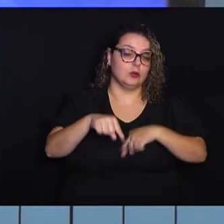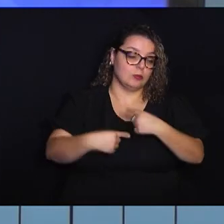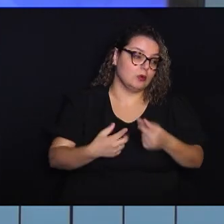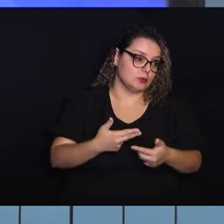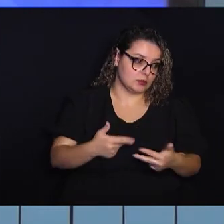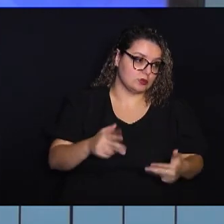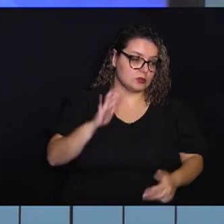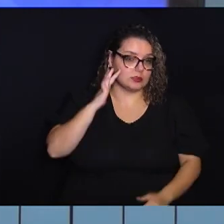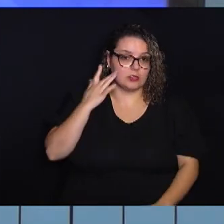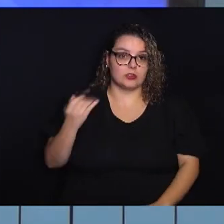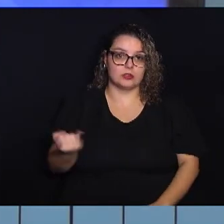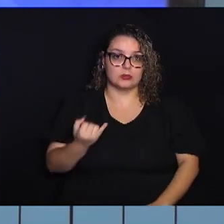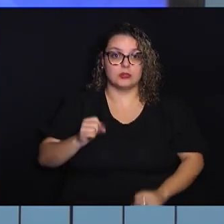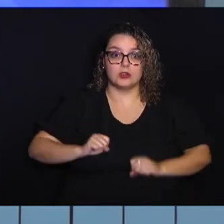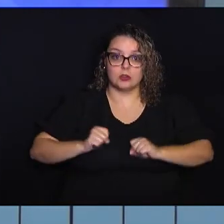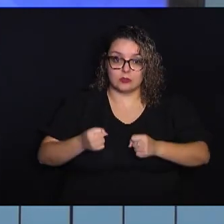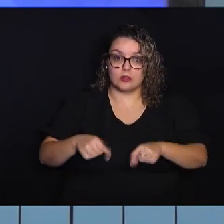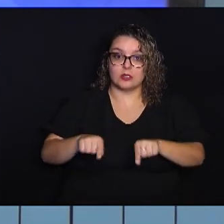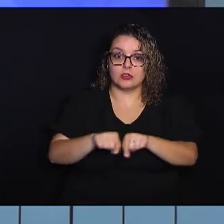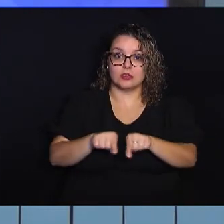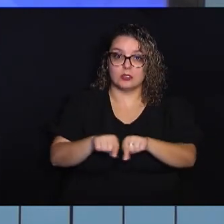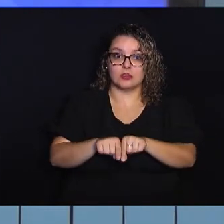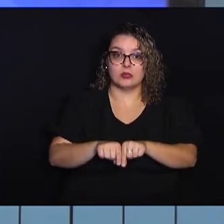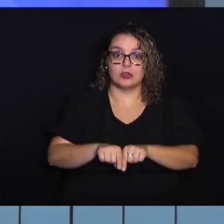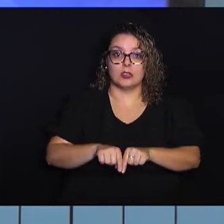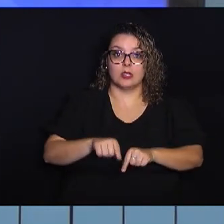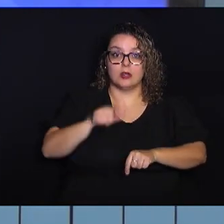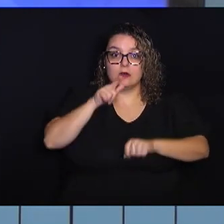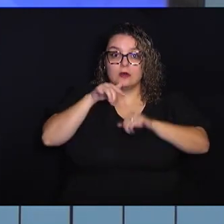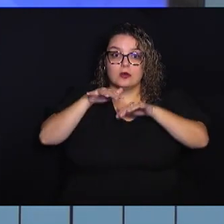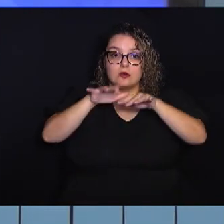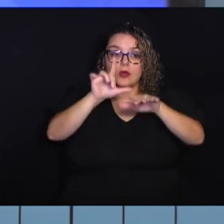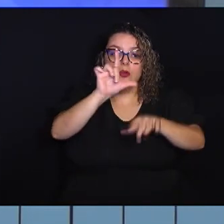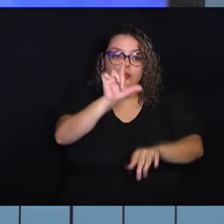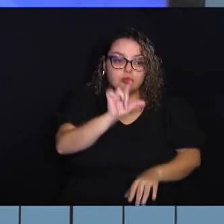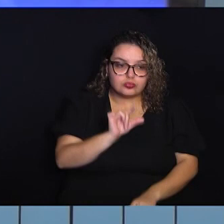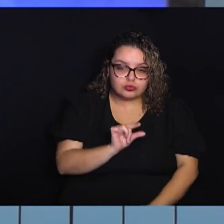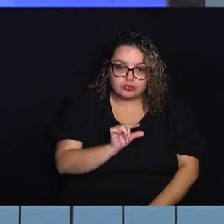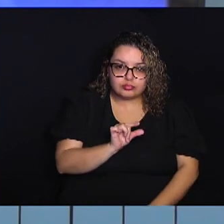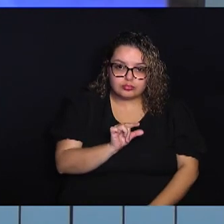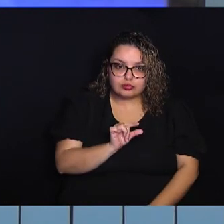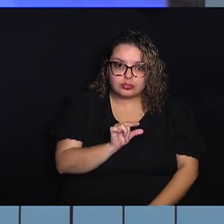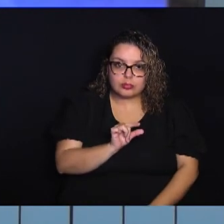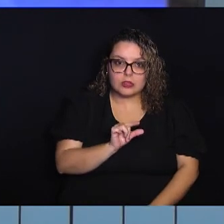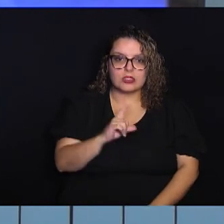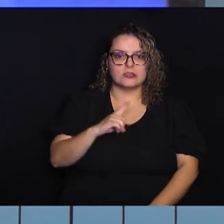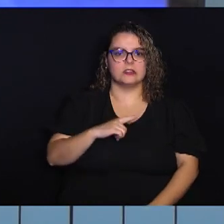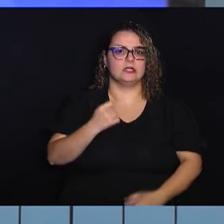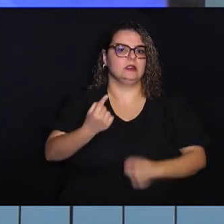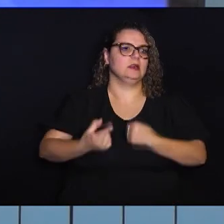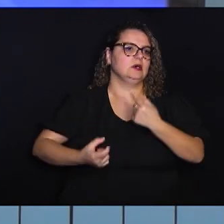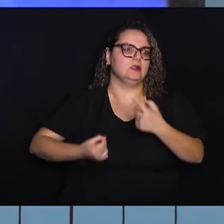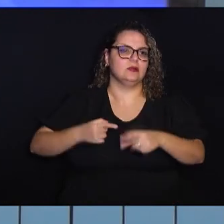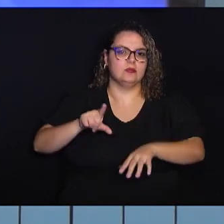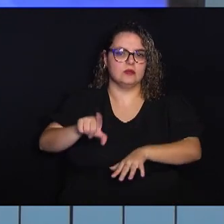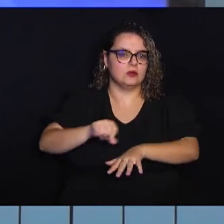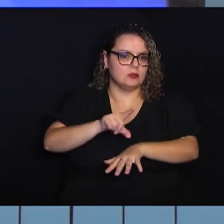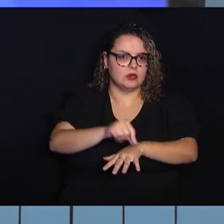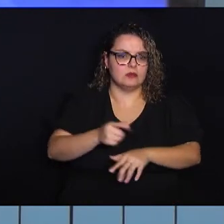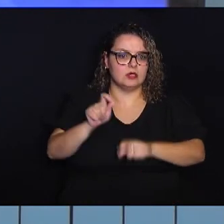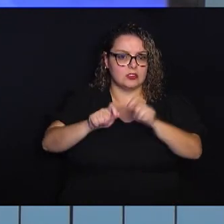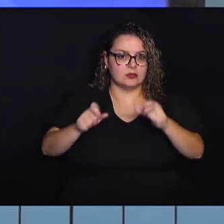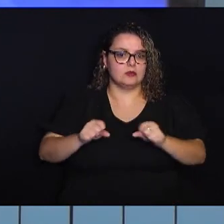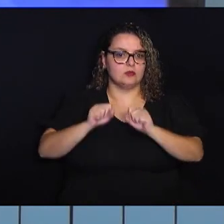acho importante a gente reforçar aqui é que a umidade do ar ela está muito baixa, né? E teria alguma alternativa que as